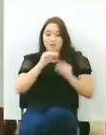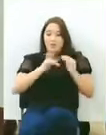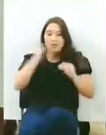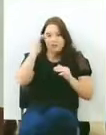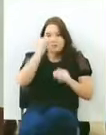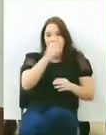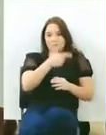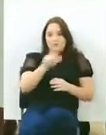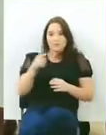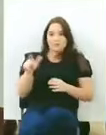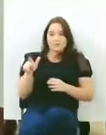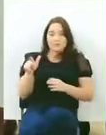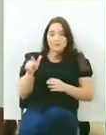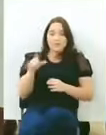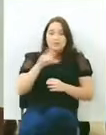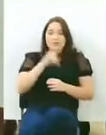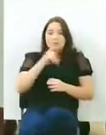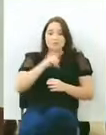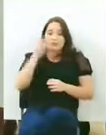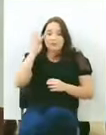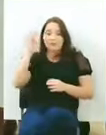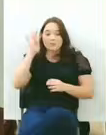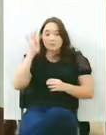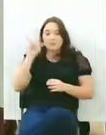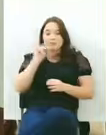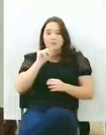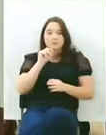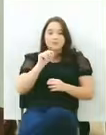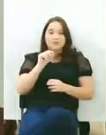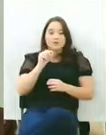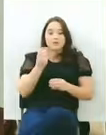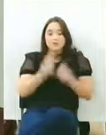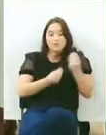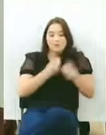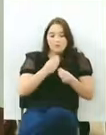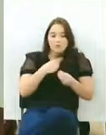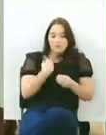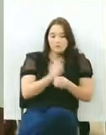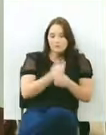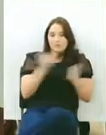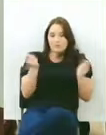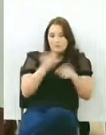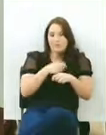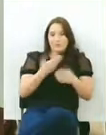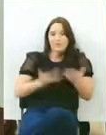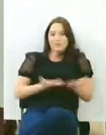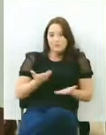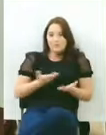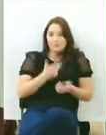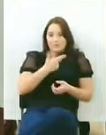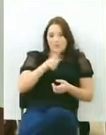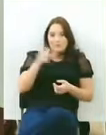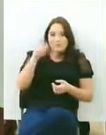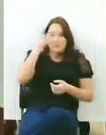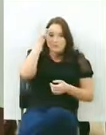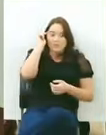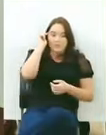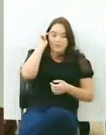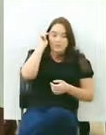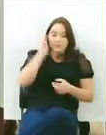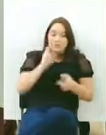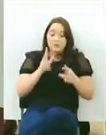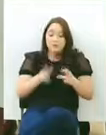tipo. Mas pensando no quanto nós podemos servir as pessoas de tal forma